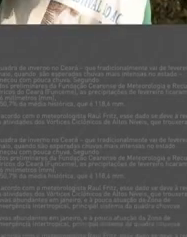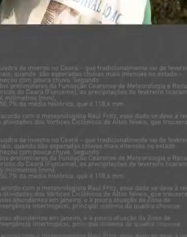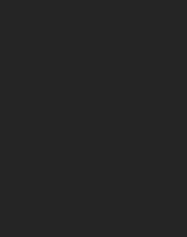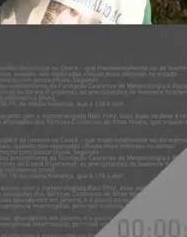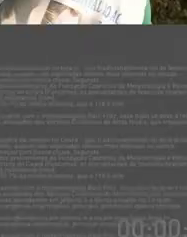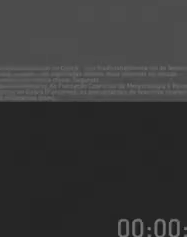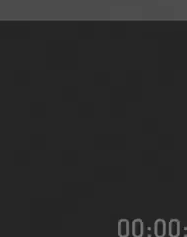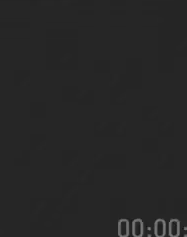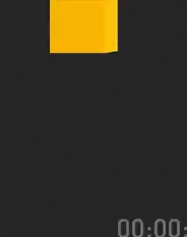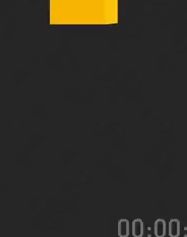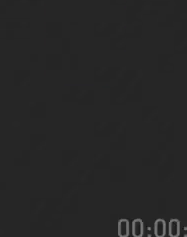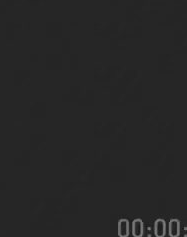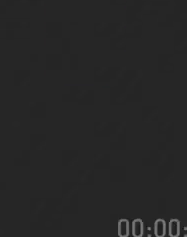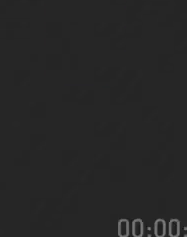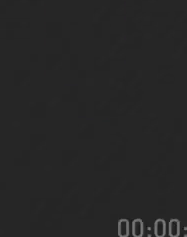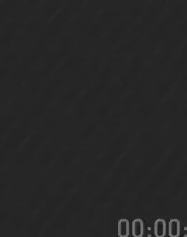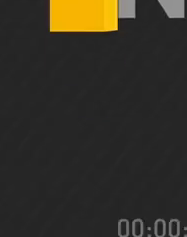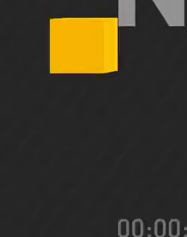ae